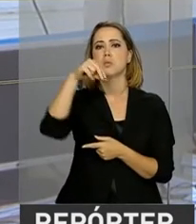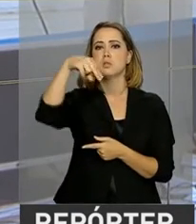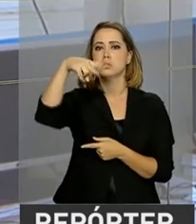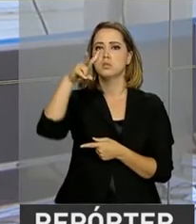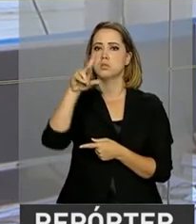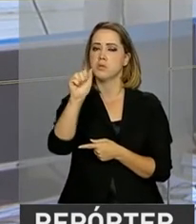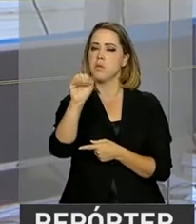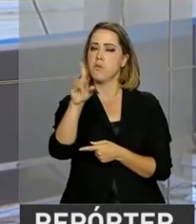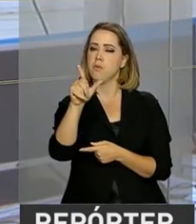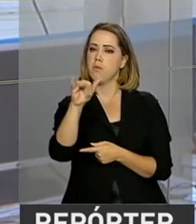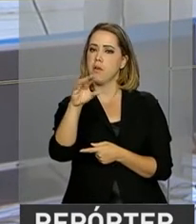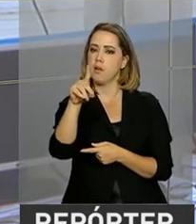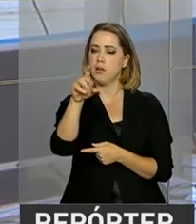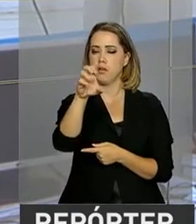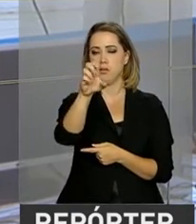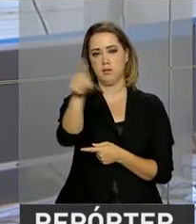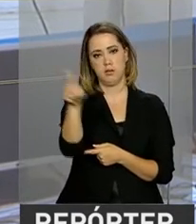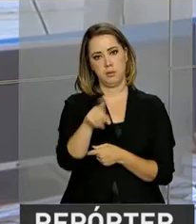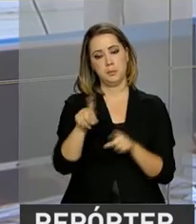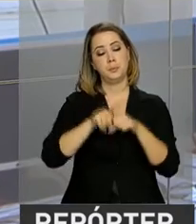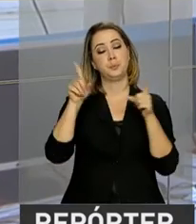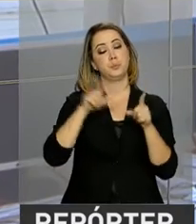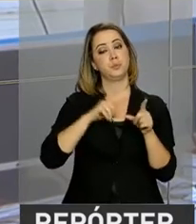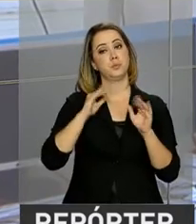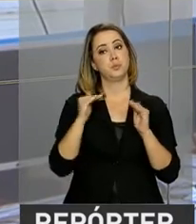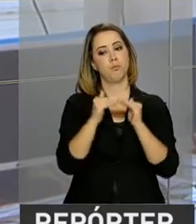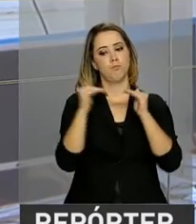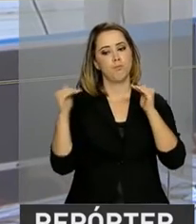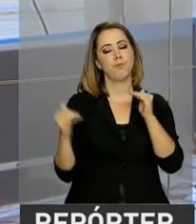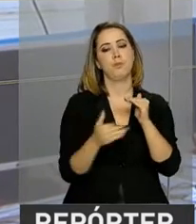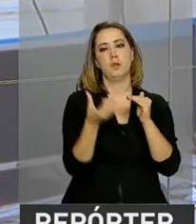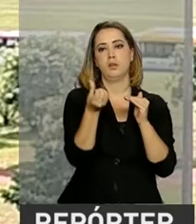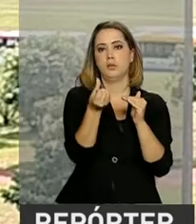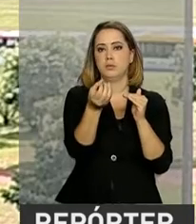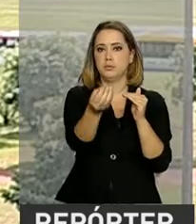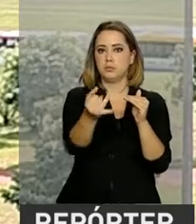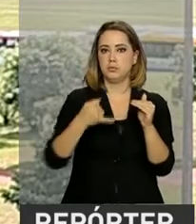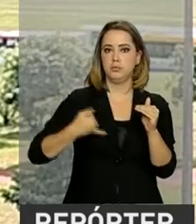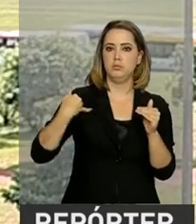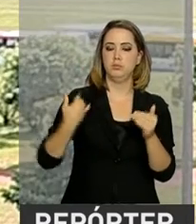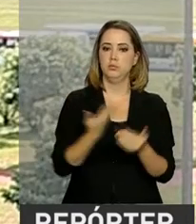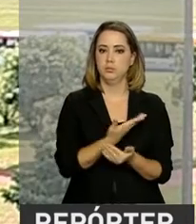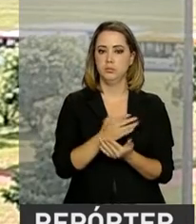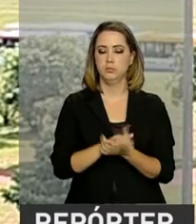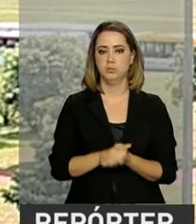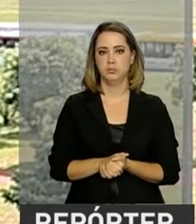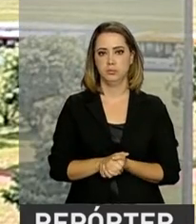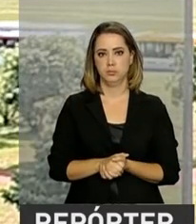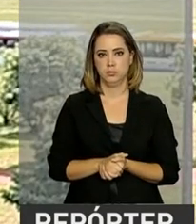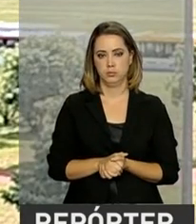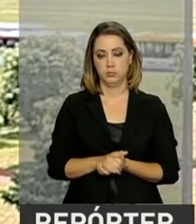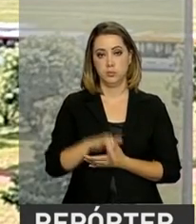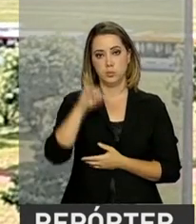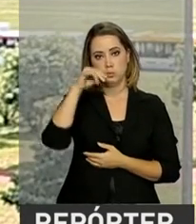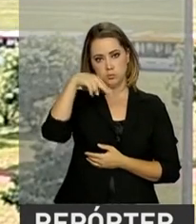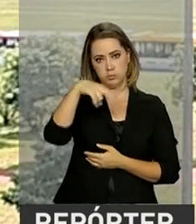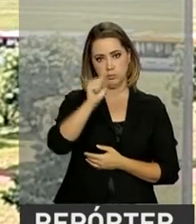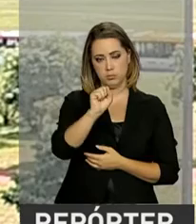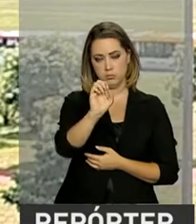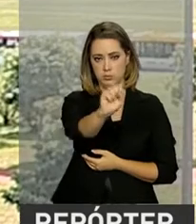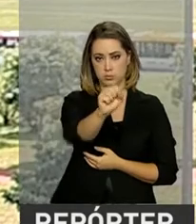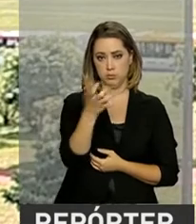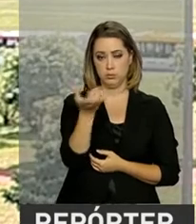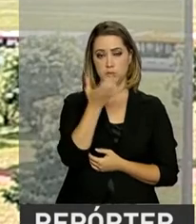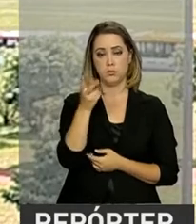dois anos quem tem as informações para a gente o repórter nem pereira o inss estima realizar 530 mil